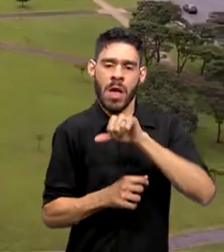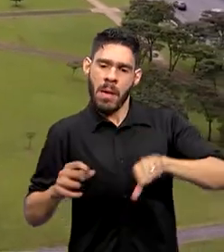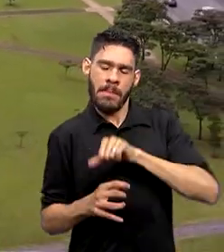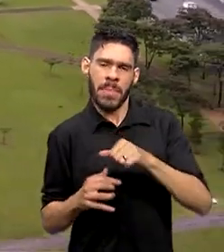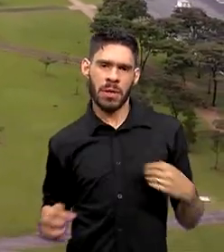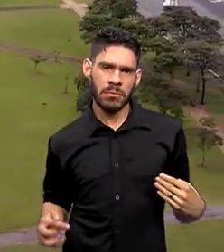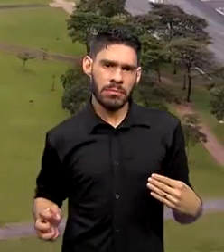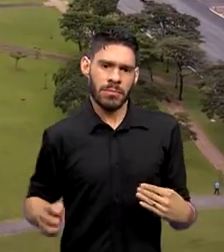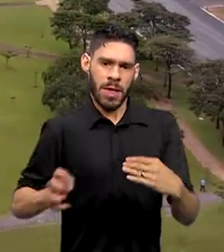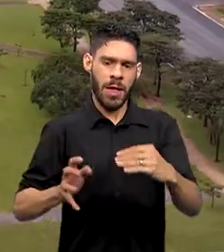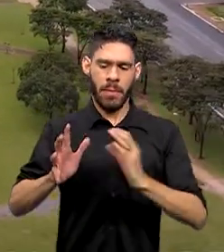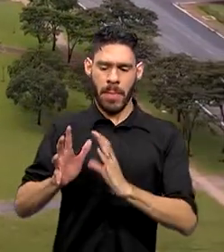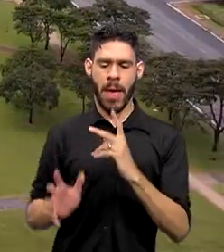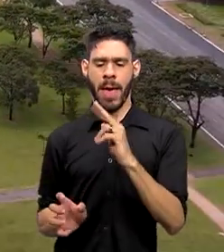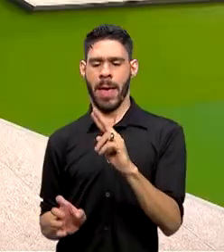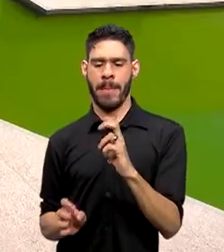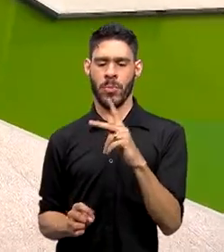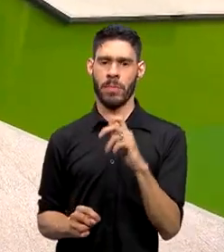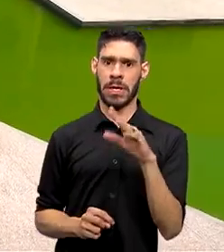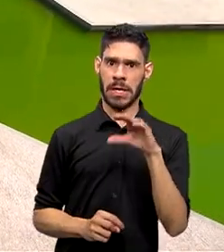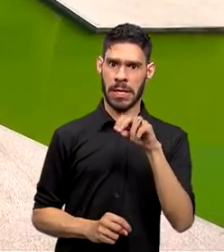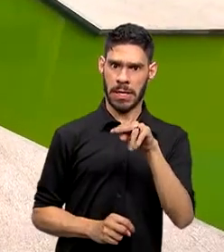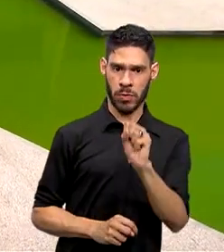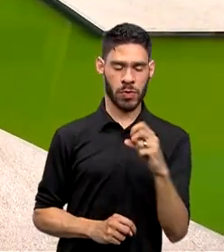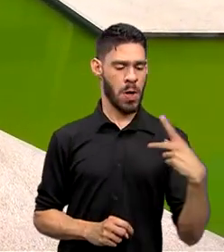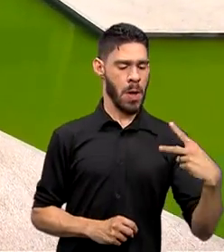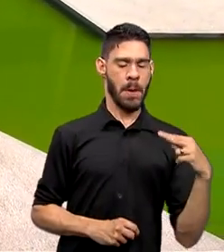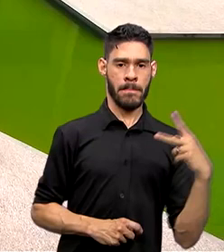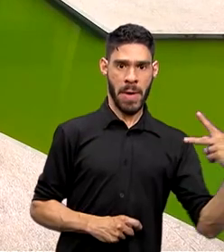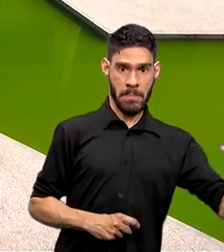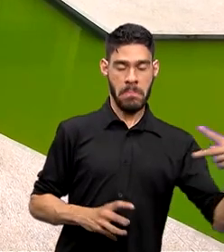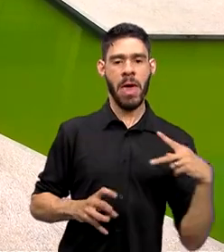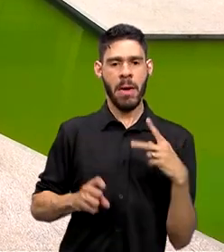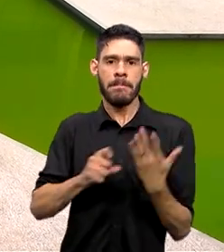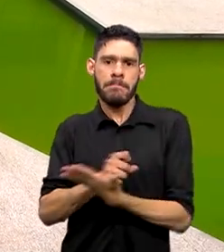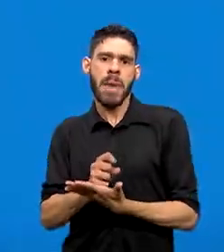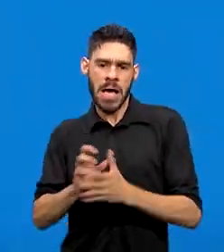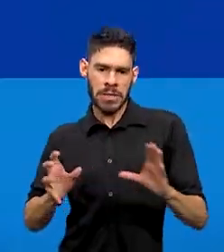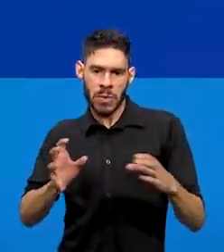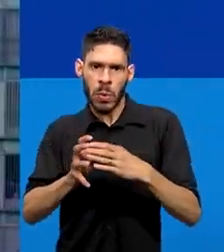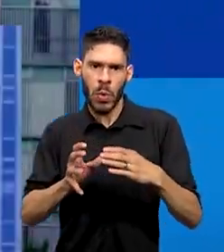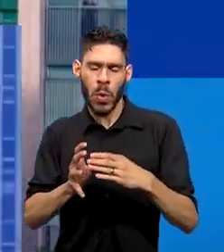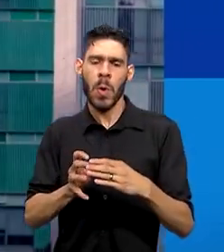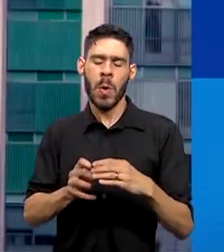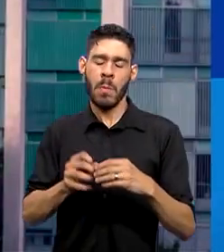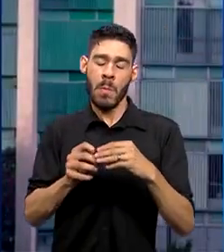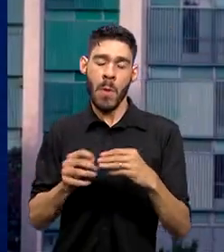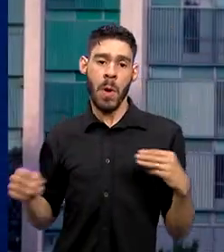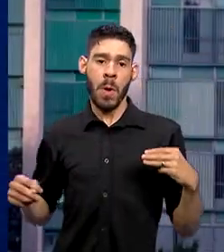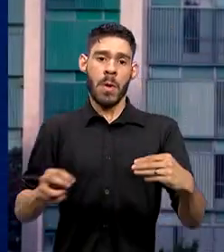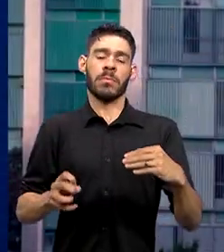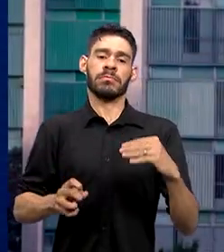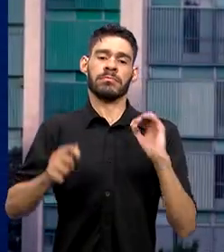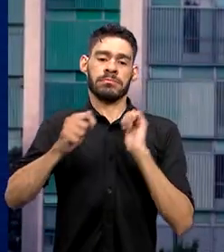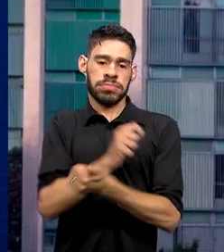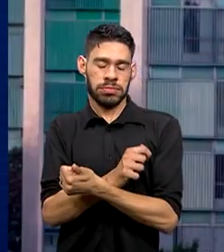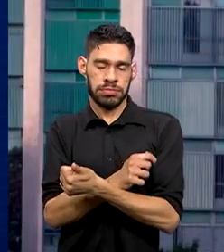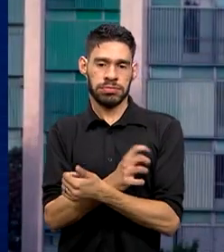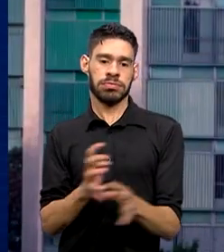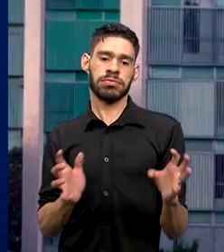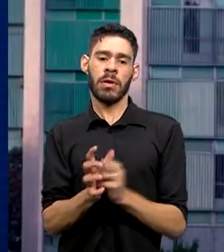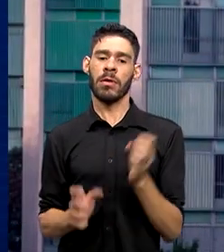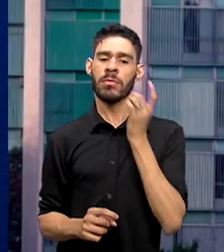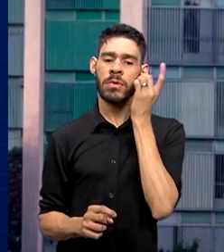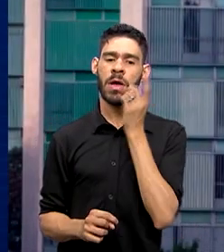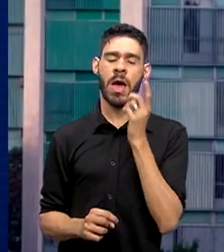ministerial, republicanos e progressistas passam a compor a base aliada governista. No Ministério dos Esportes, assume o deputado